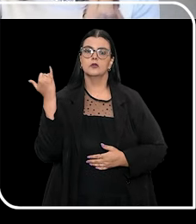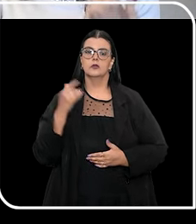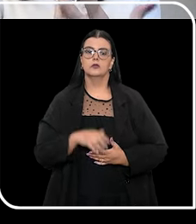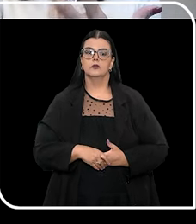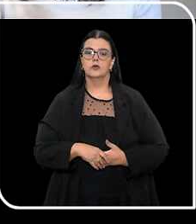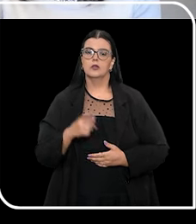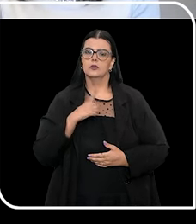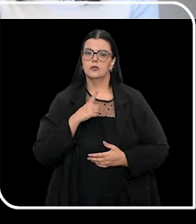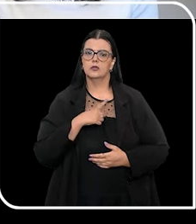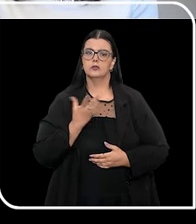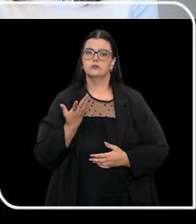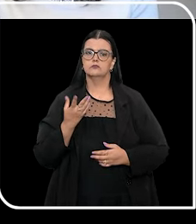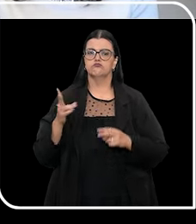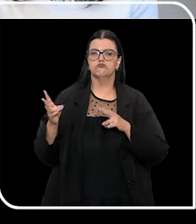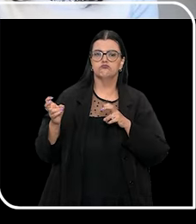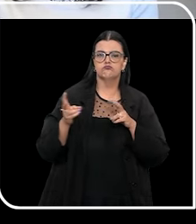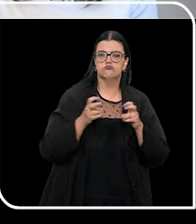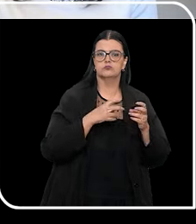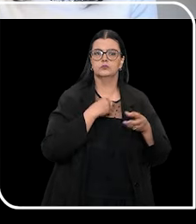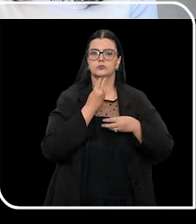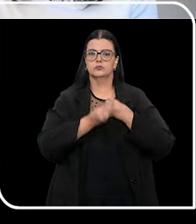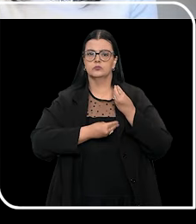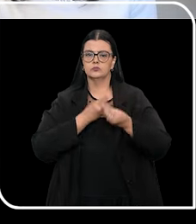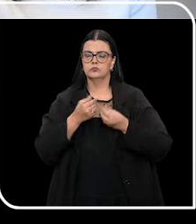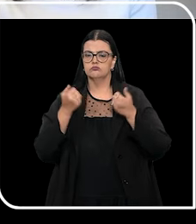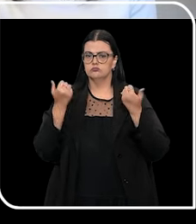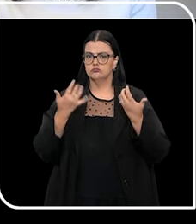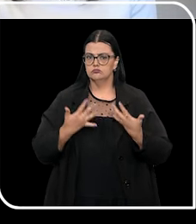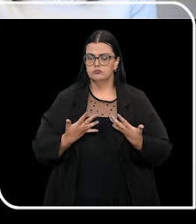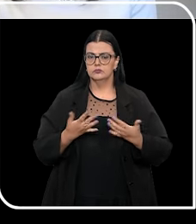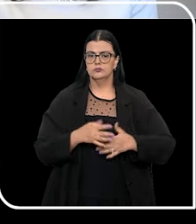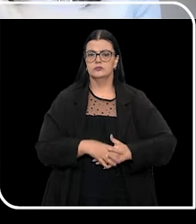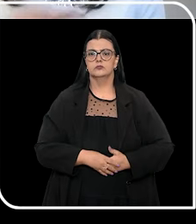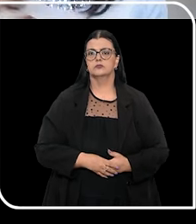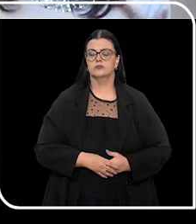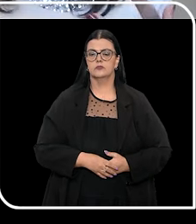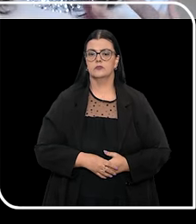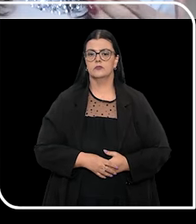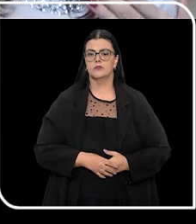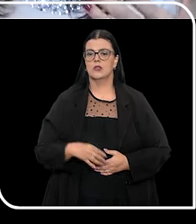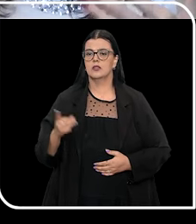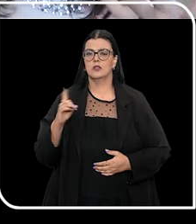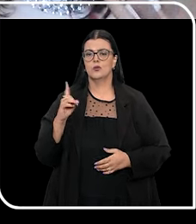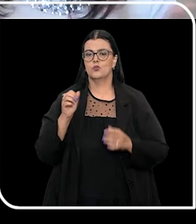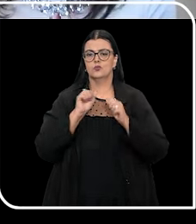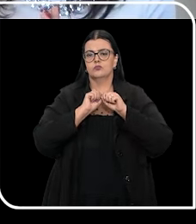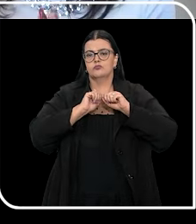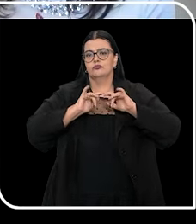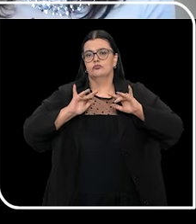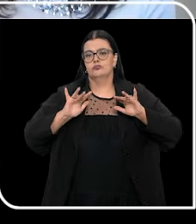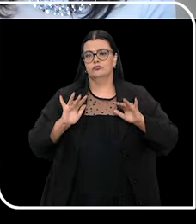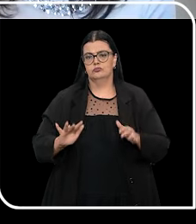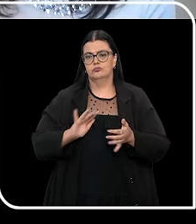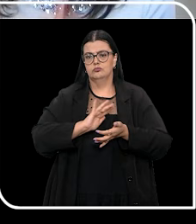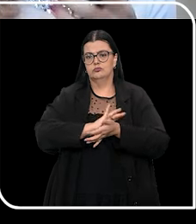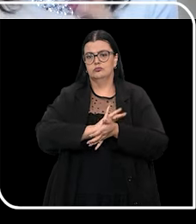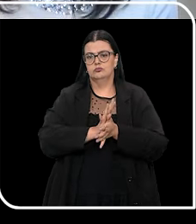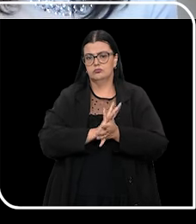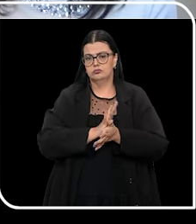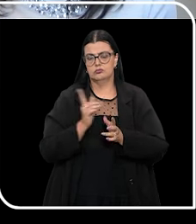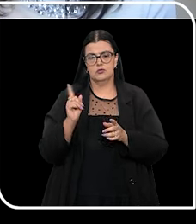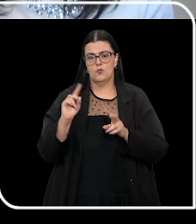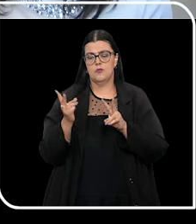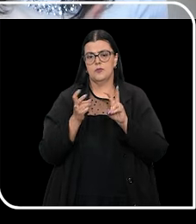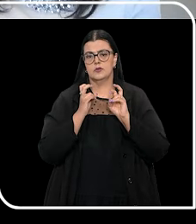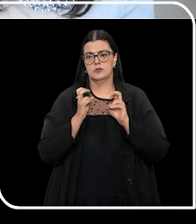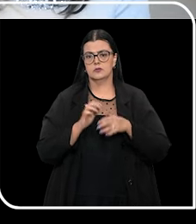gente ter esse olhar atento de como a gente fala para gente não propagar essa discriminação sem nem estar